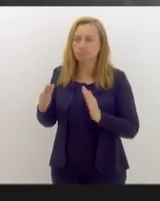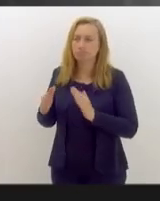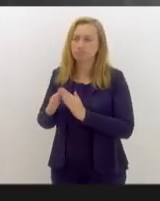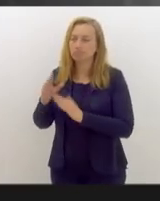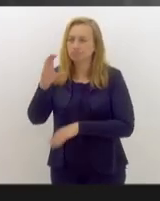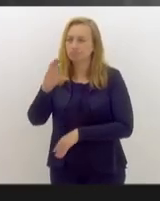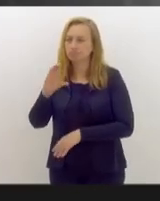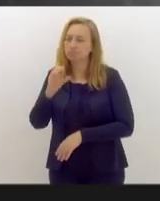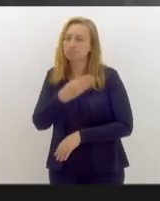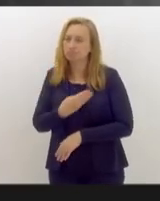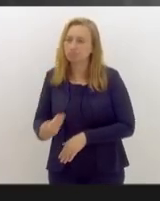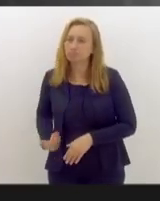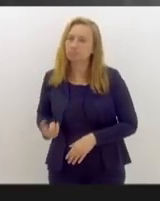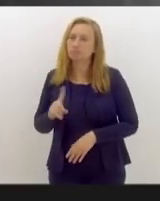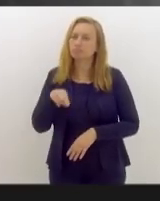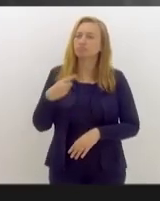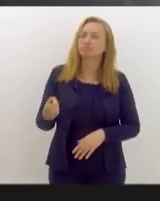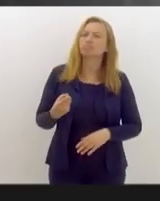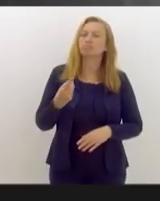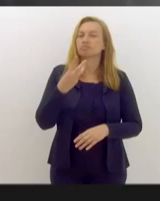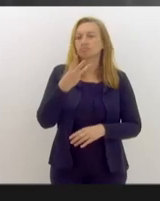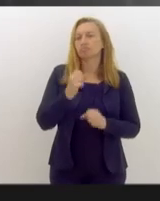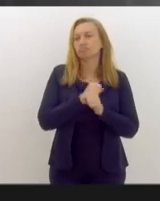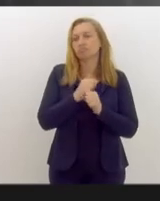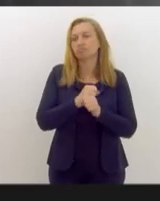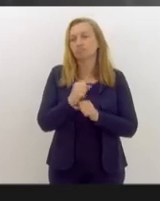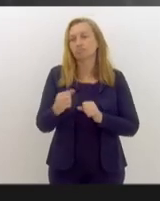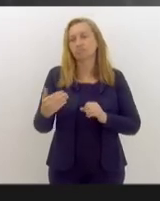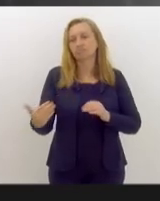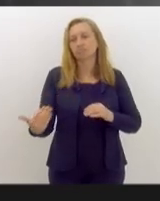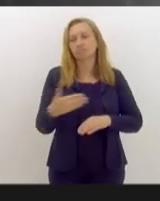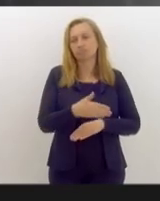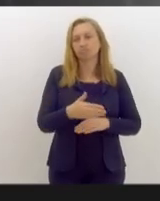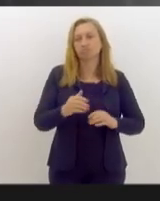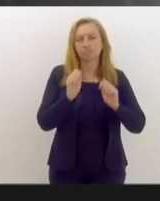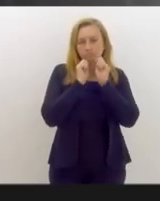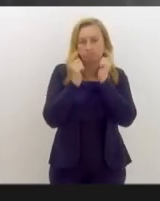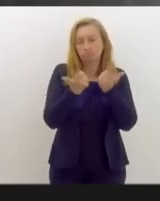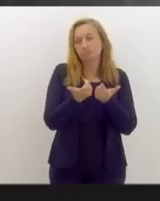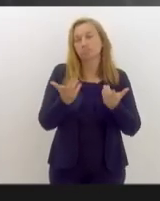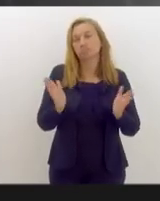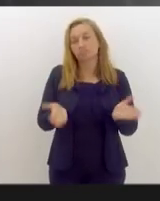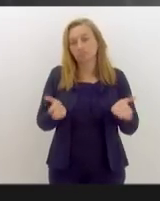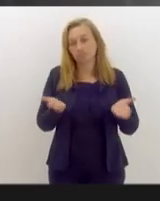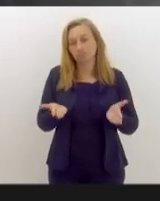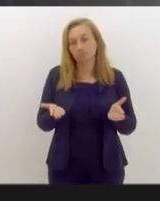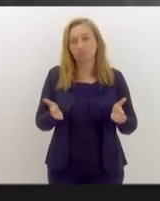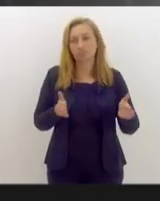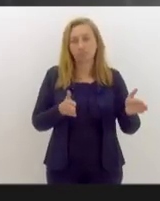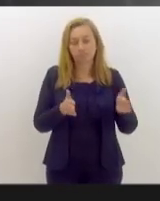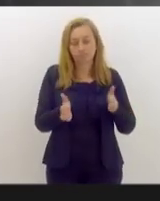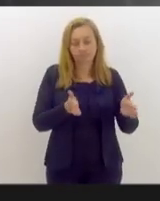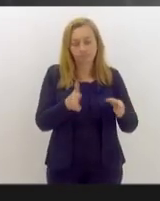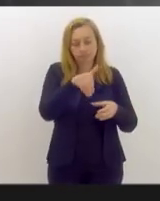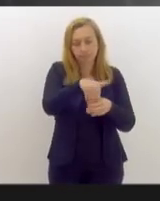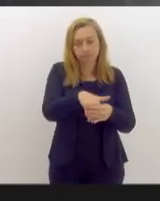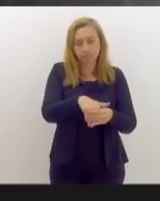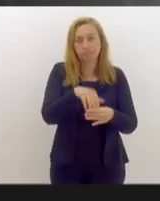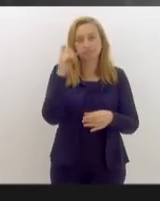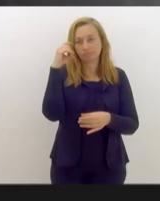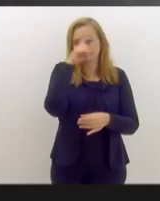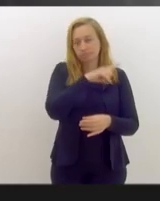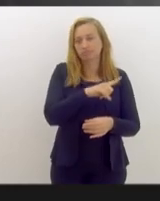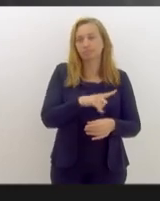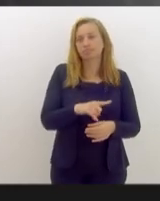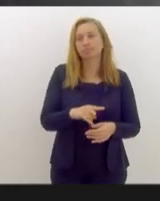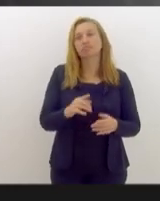e chega quase 3 anos depois na Assembleia Legislativa. E a gente enfrenta aí dentro do processo eleitoral, um processo eleitoral muito difícil,